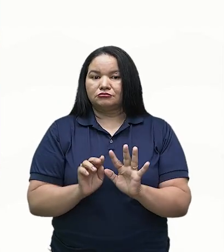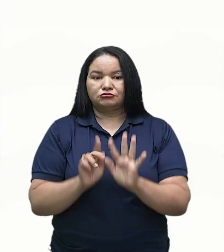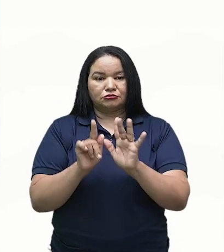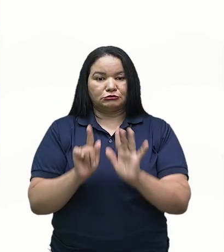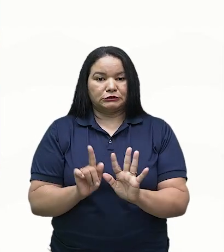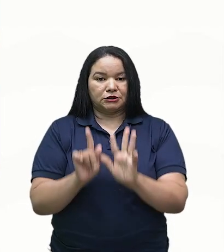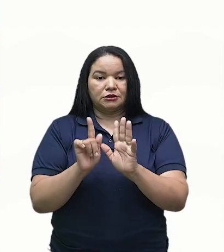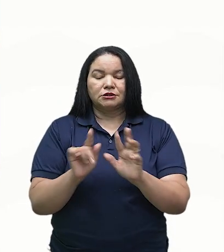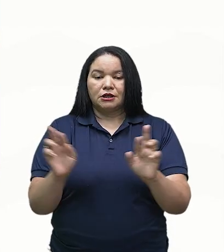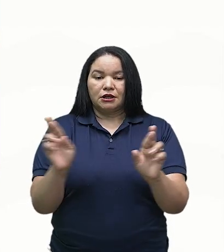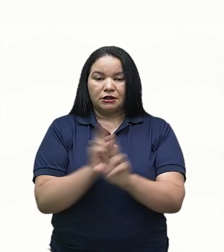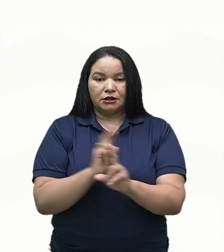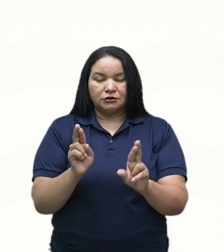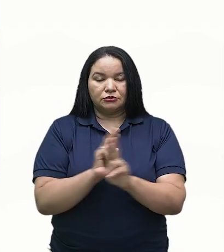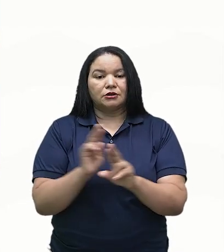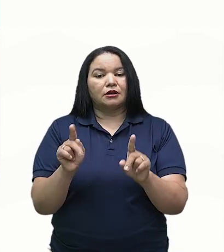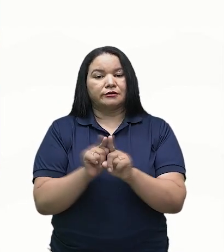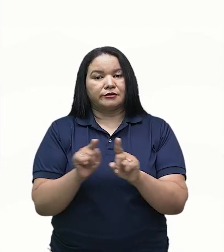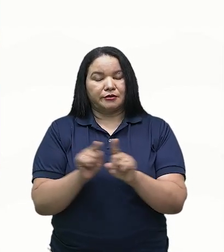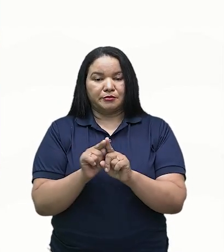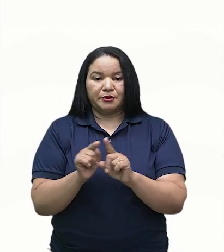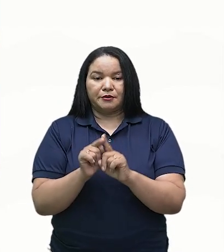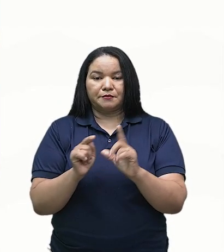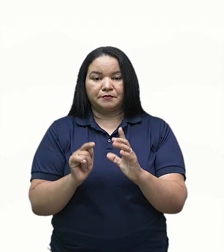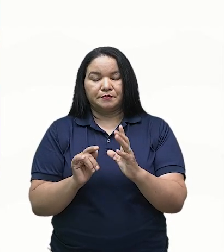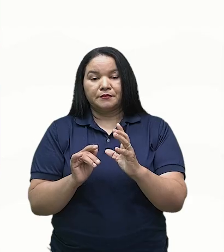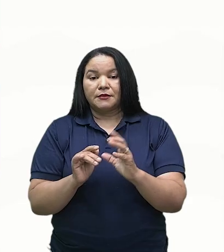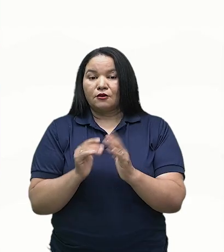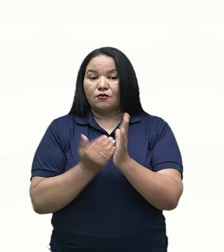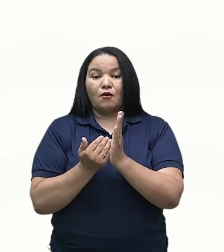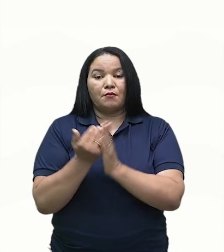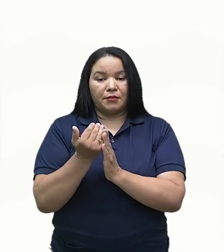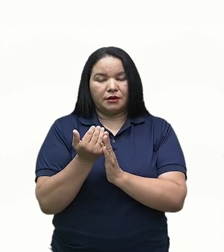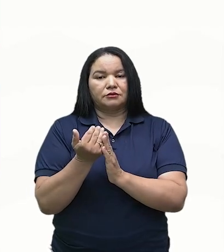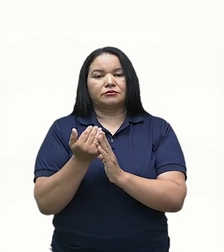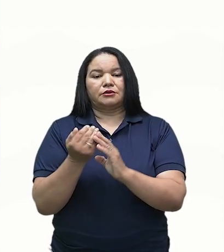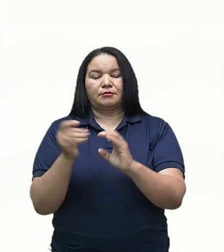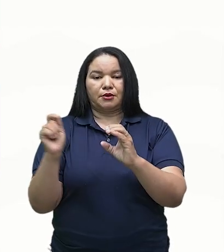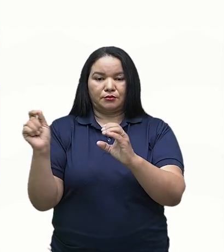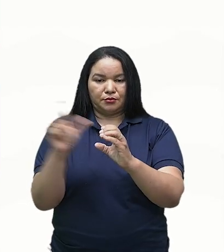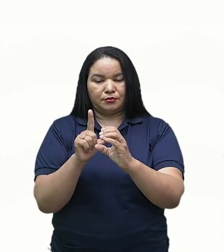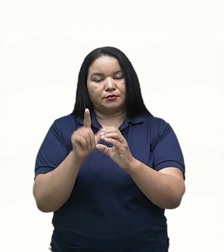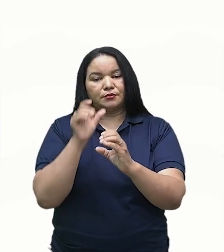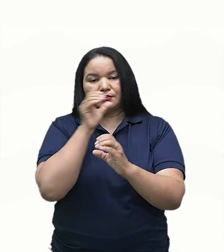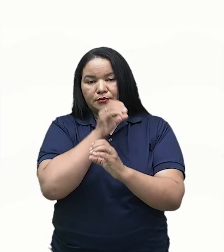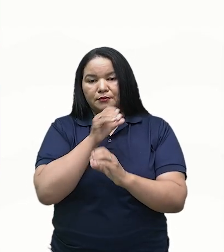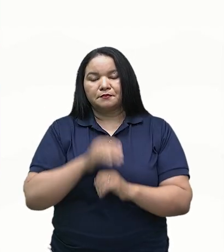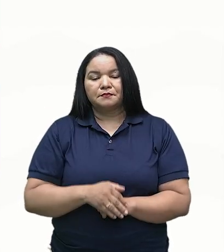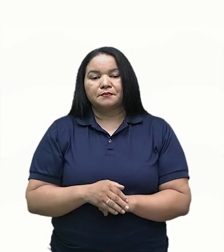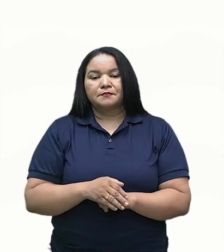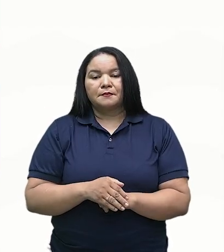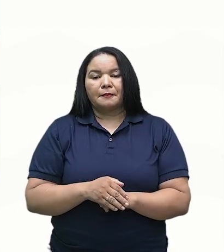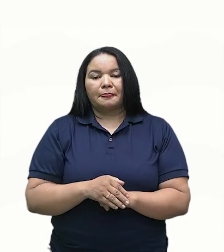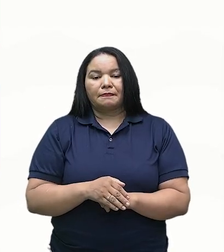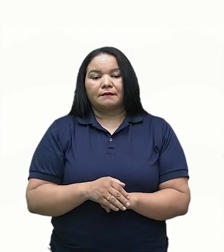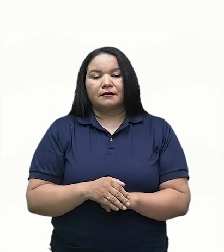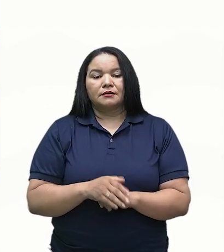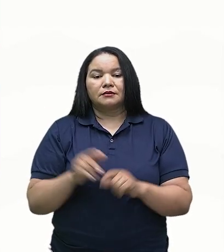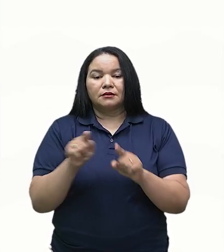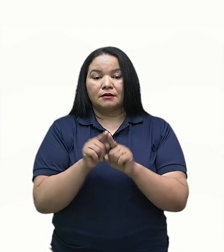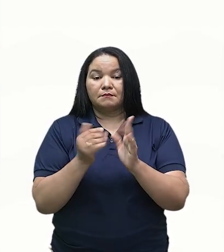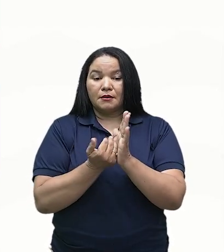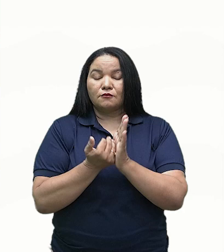principal relacionado ao efeito estufa, essa intensificação. E exemplos, né, de fontes